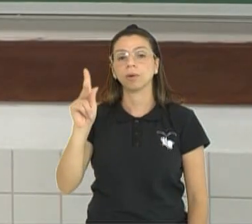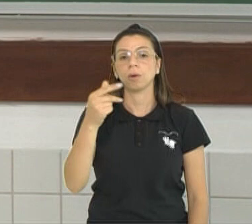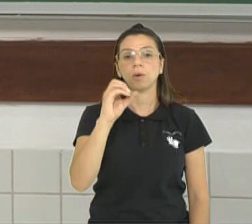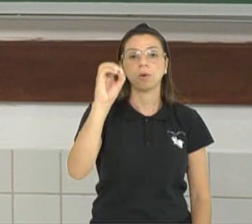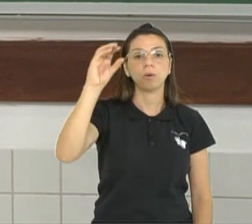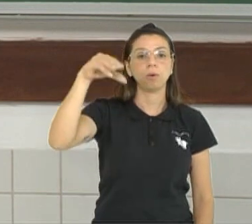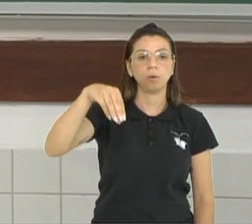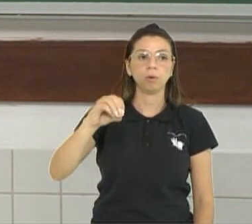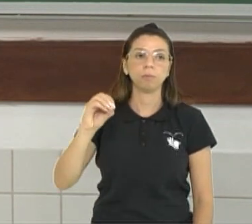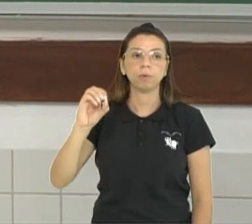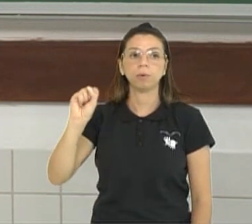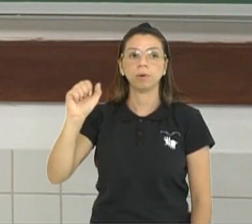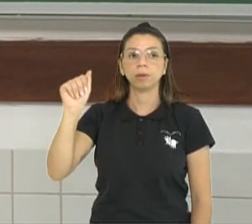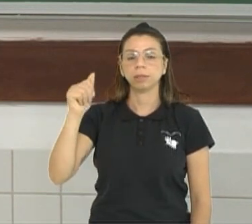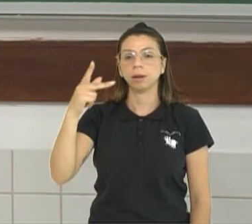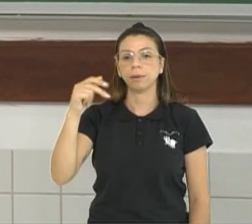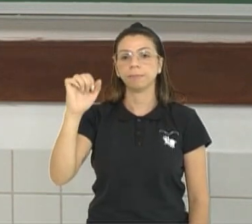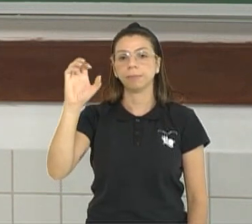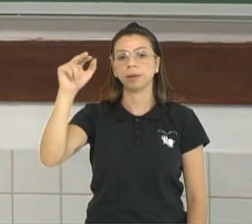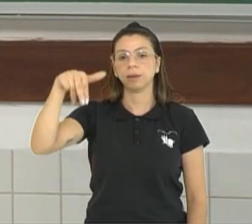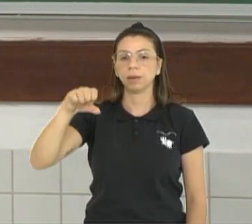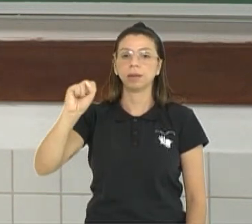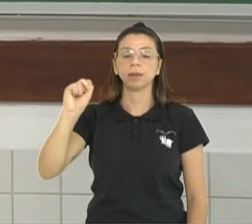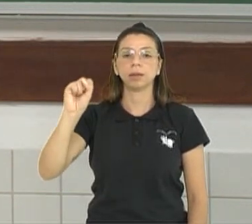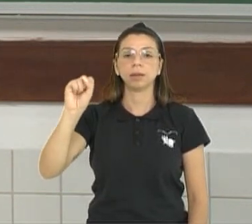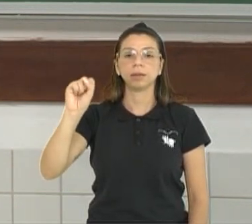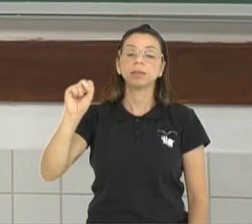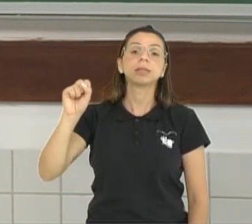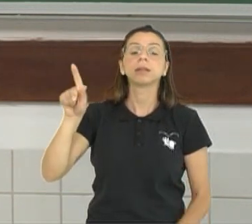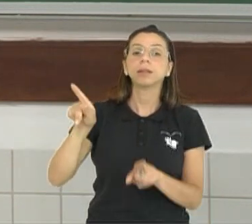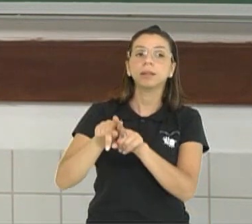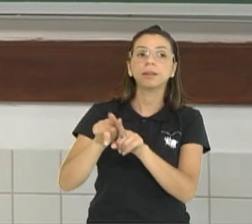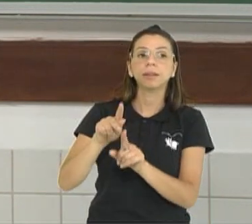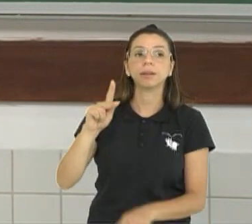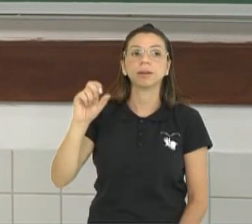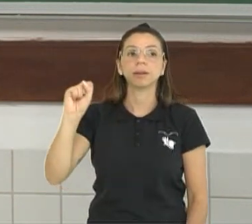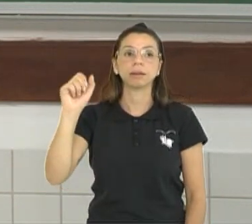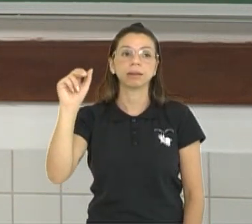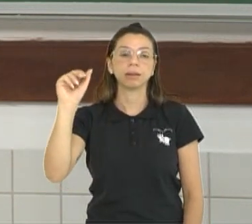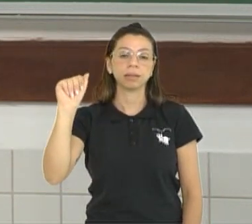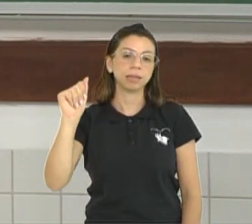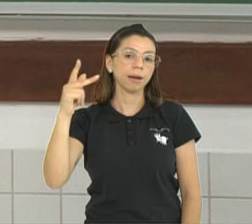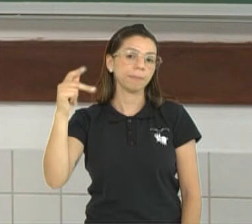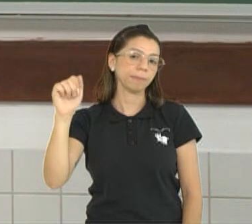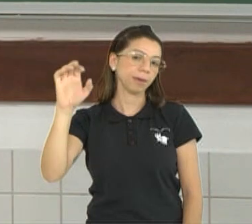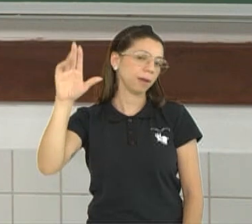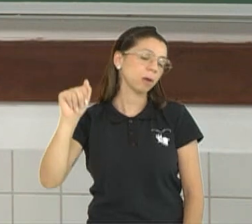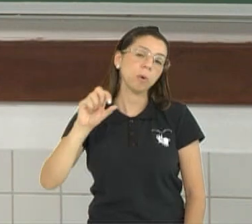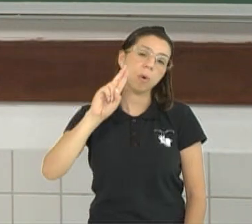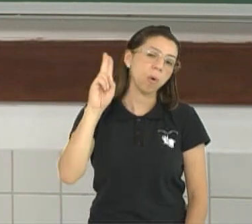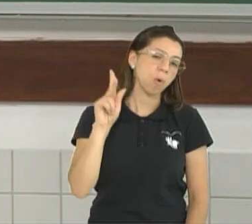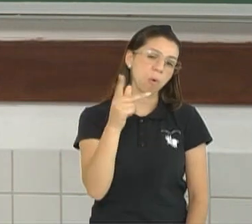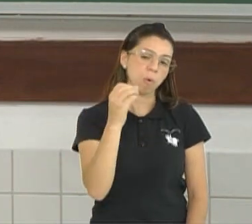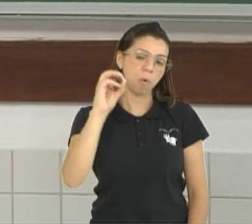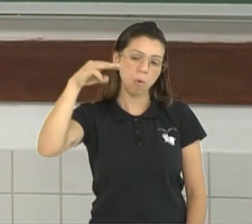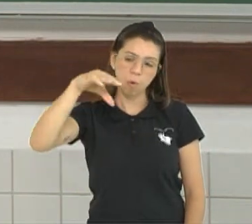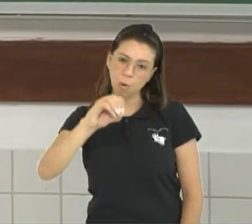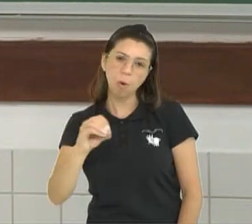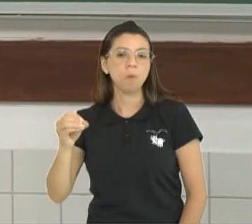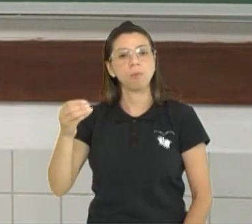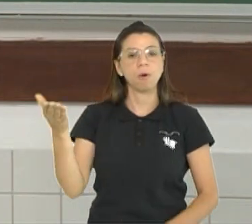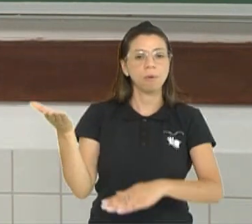sapiens sapiens, ou então a gente pode chamar de o Homo sapiens moderno, ou então mais popularmente conhecido